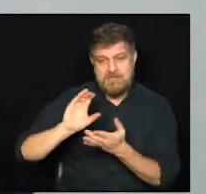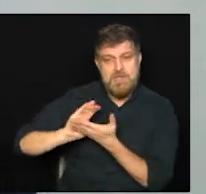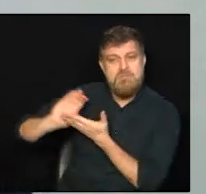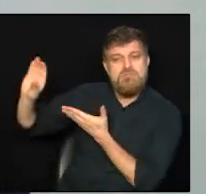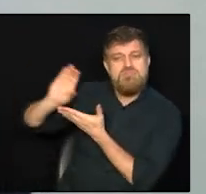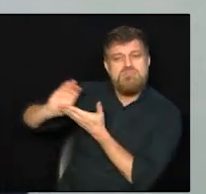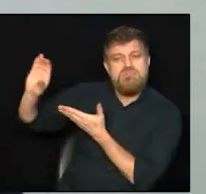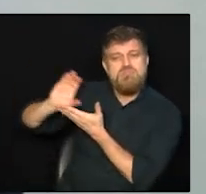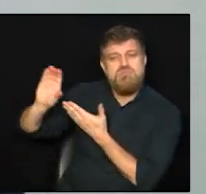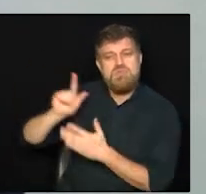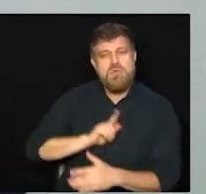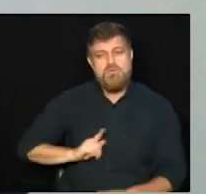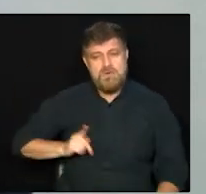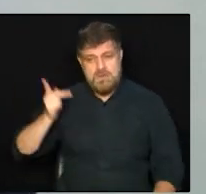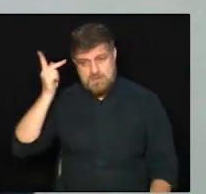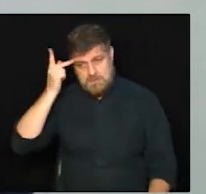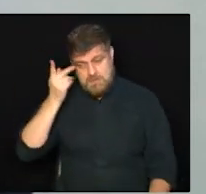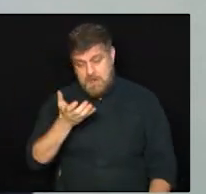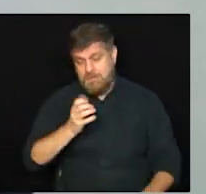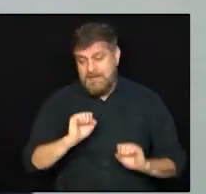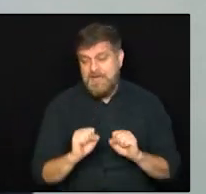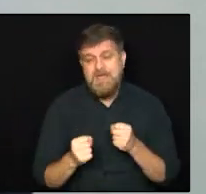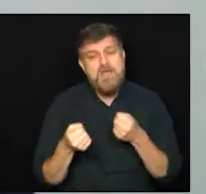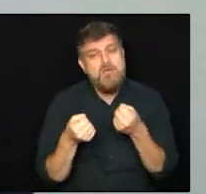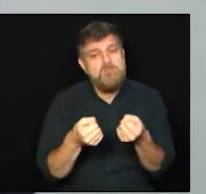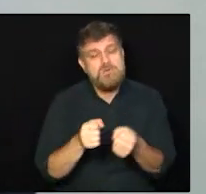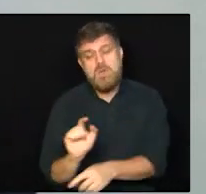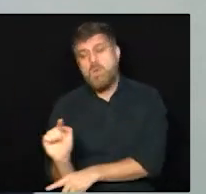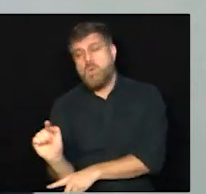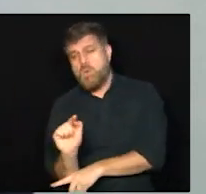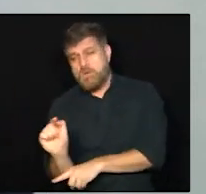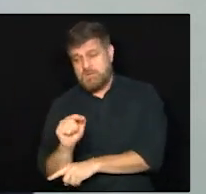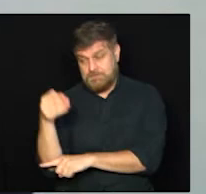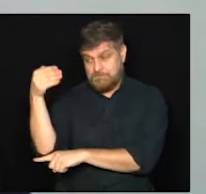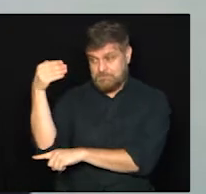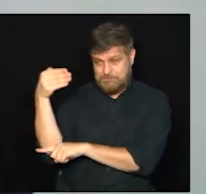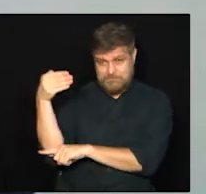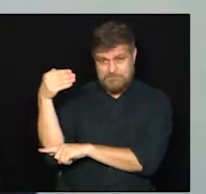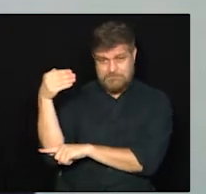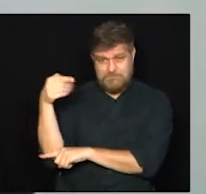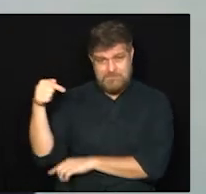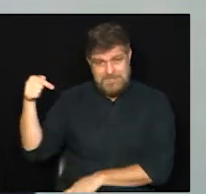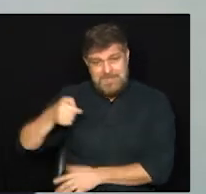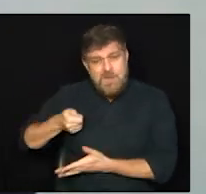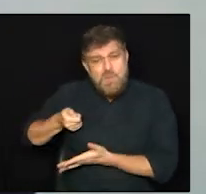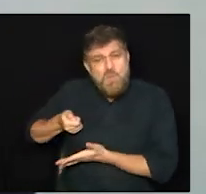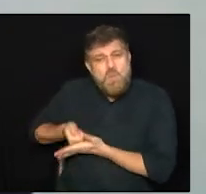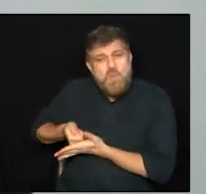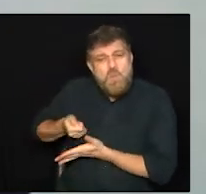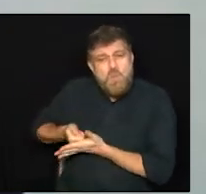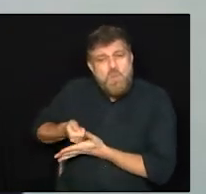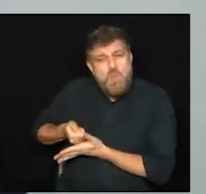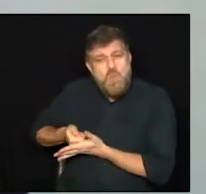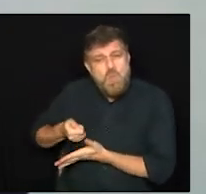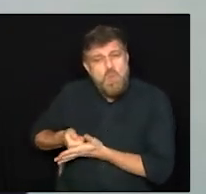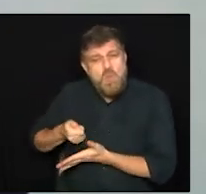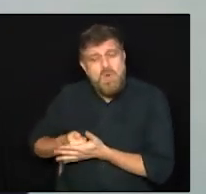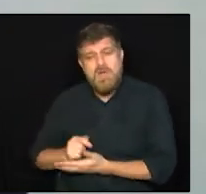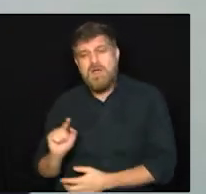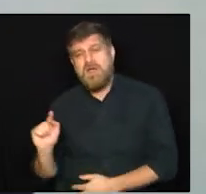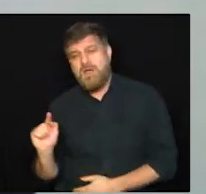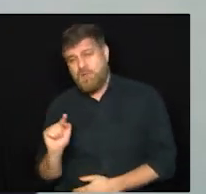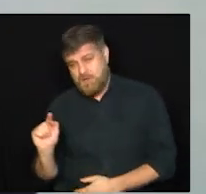que eu só gostaria de reforçar? O que a hotelaria acabou sendo obrigada